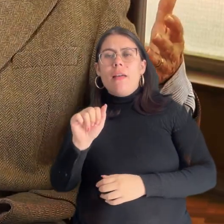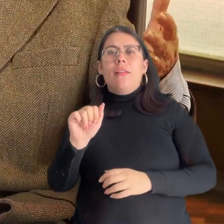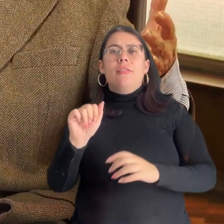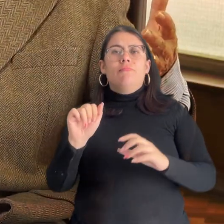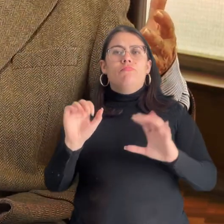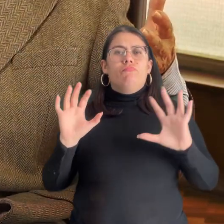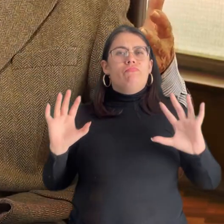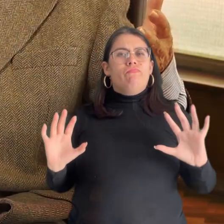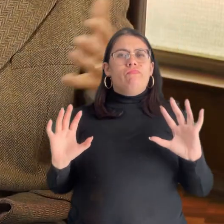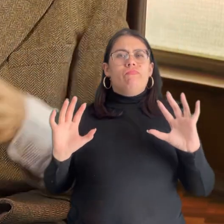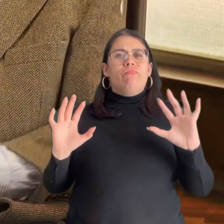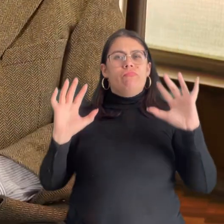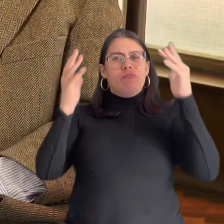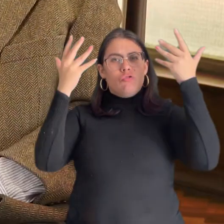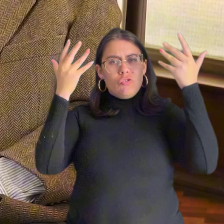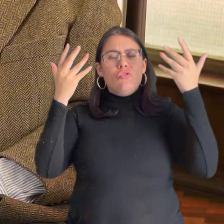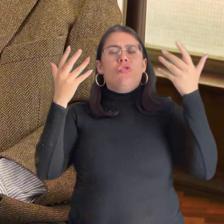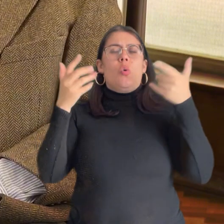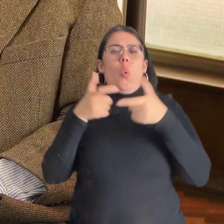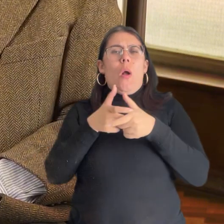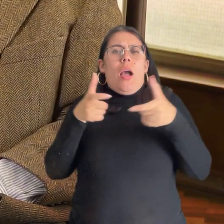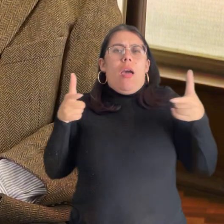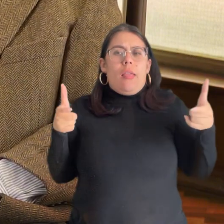espetáculos de grande porte.